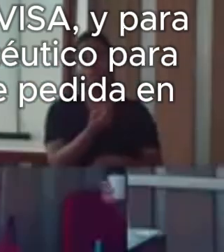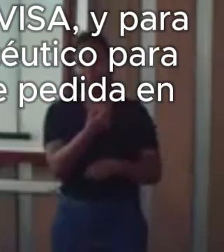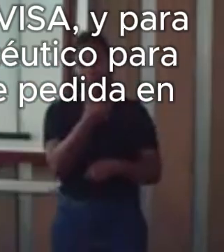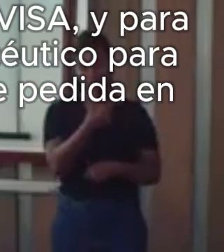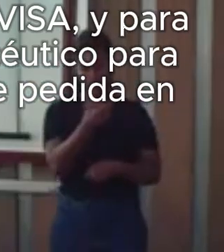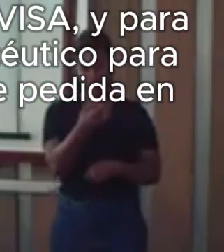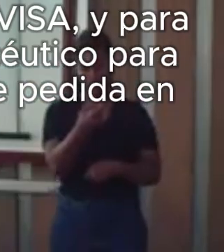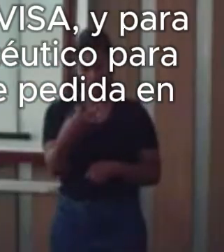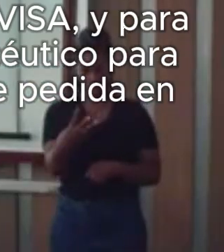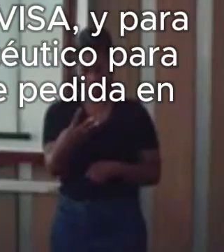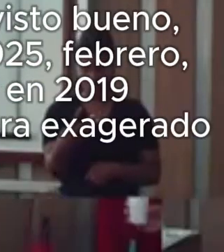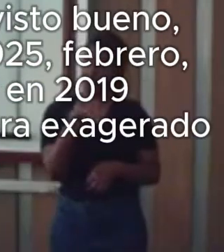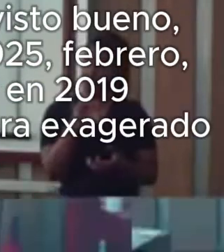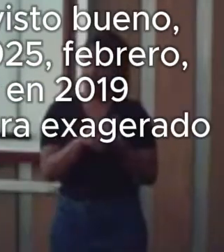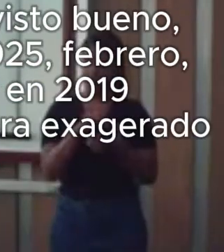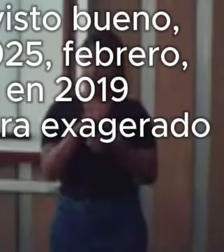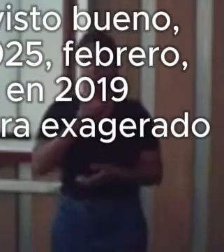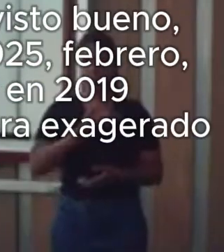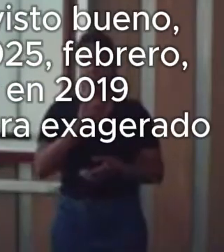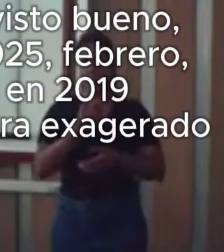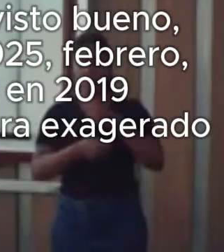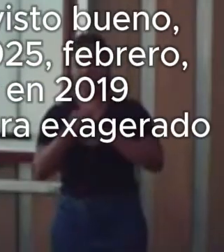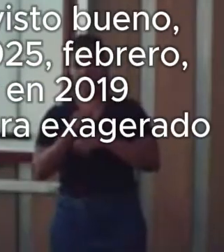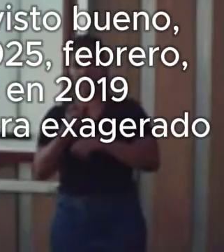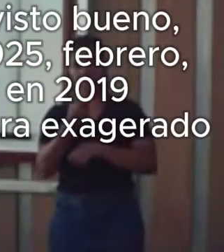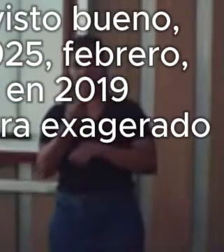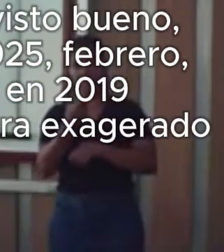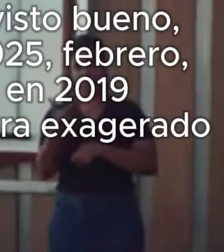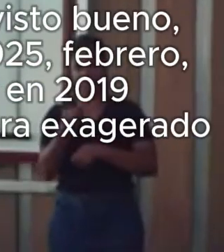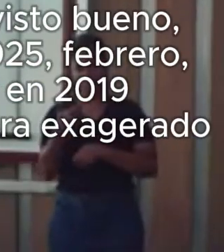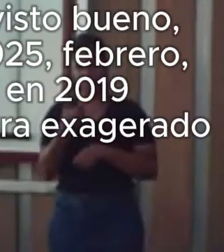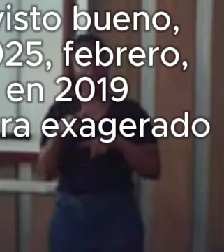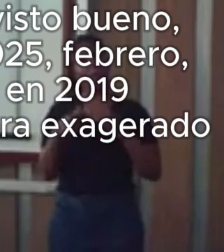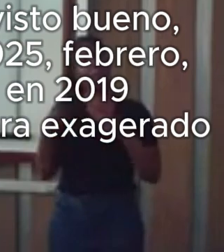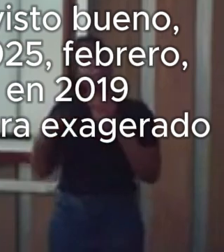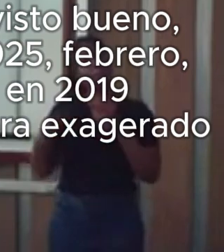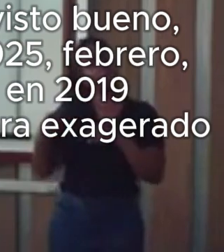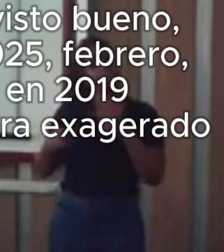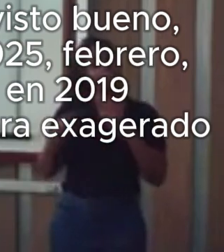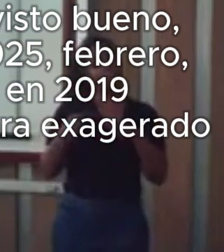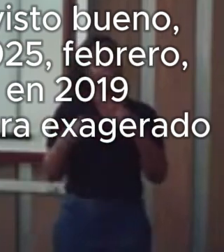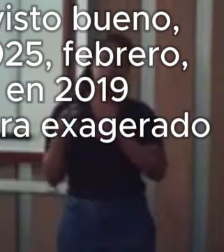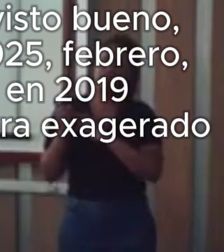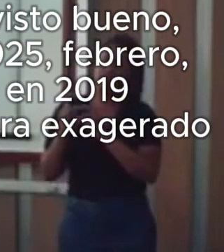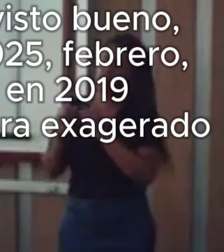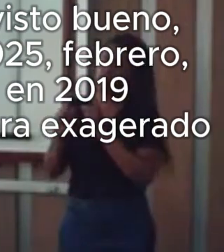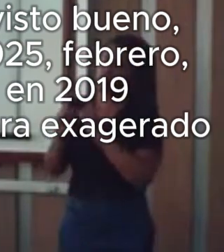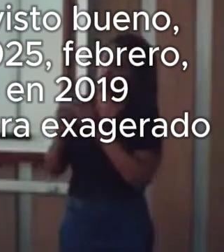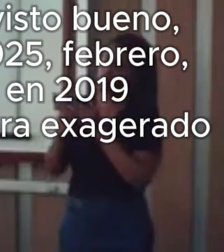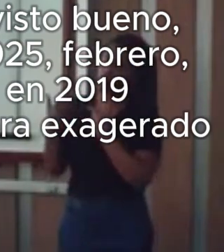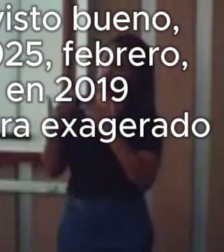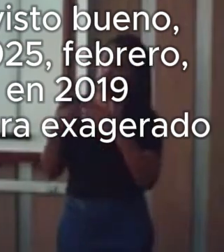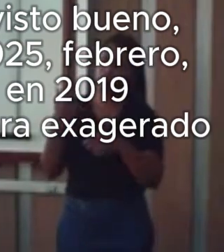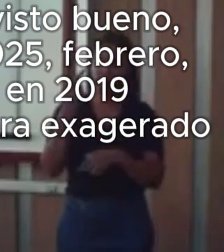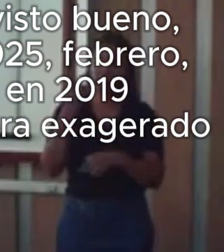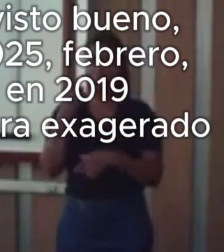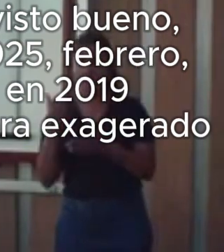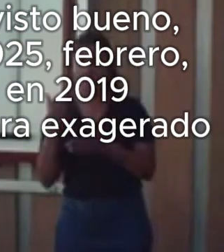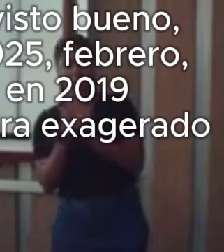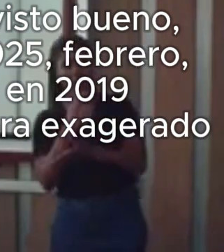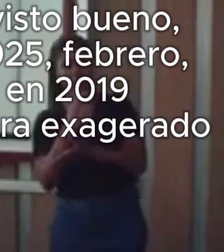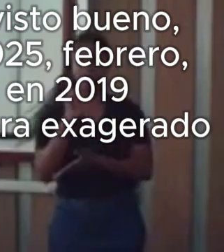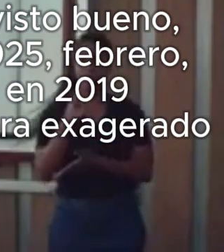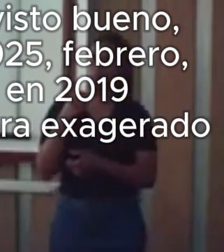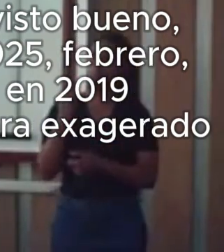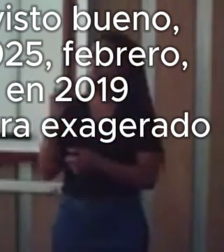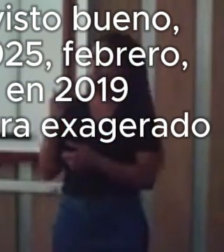foi em dezembro de 22, e estamos ainda nos debates com a Anvisa para ver se eles dão um ok de que a gente pode seguir em